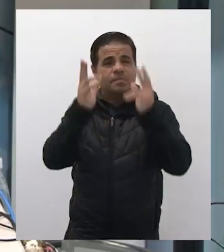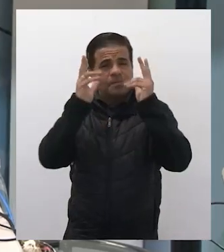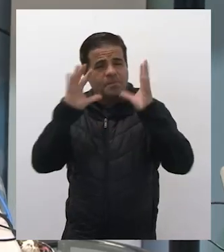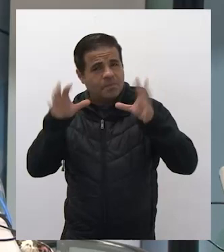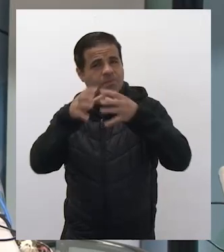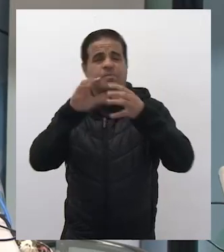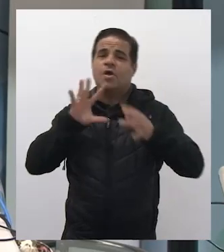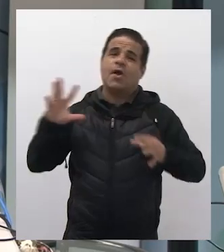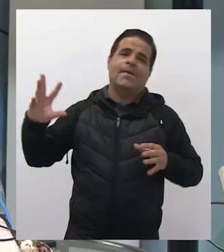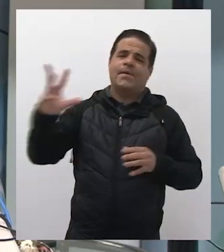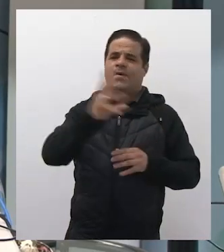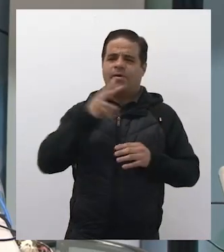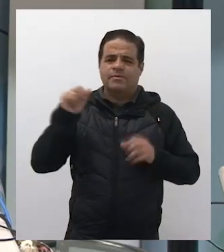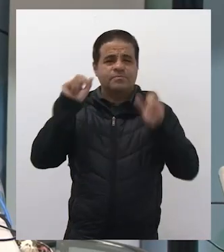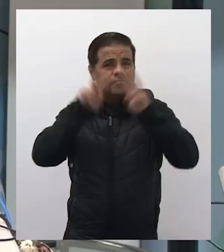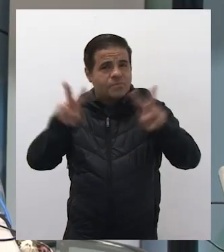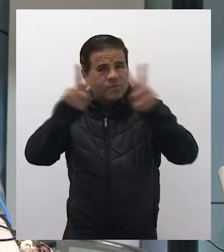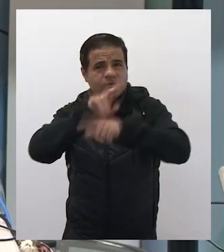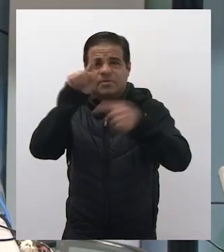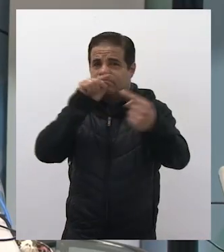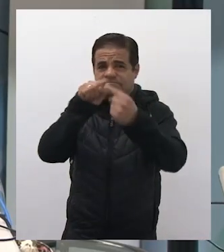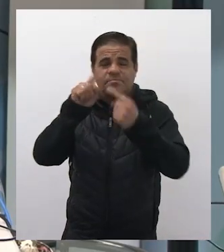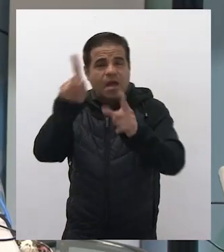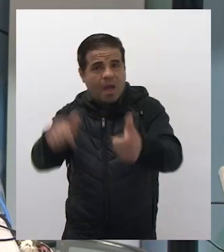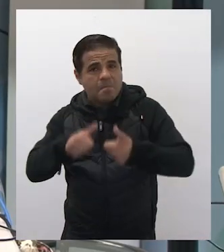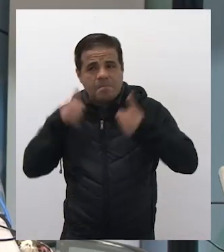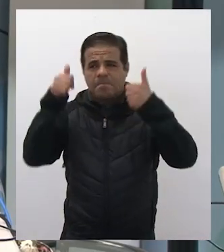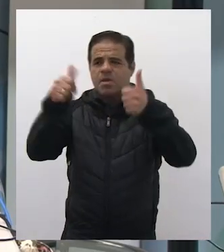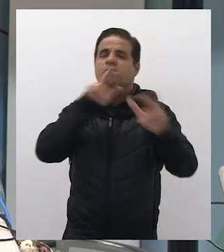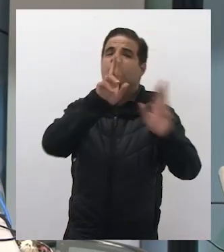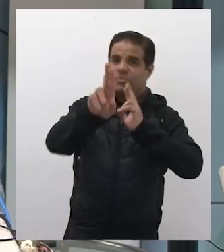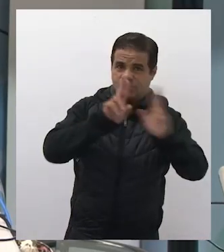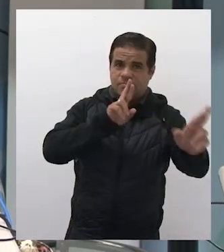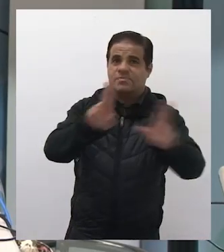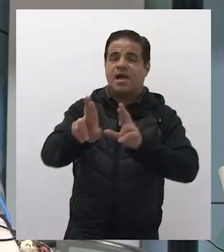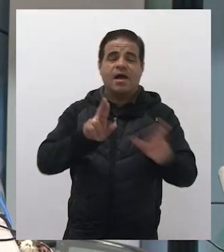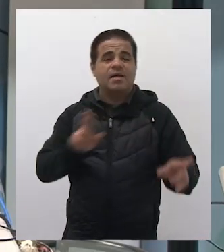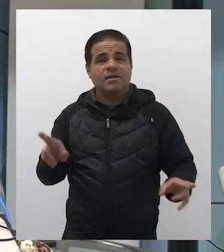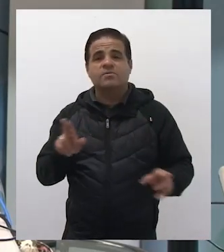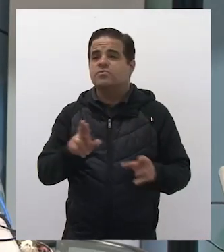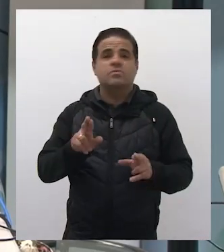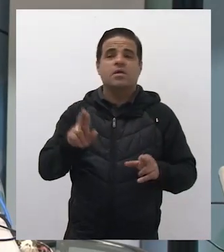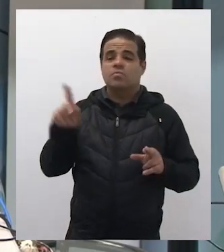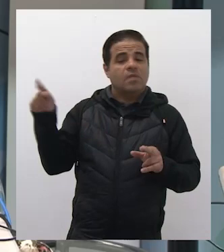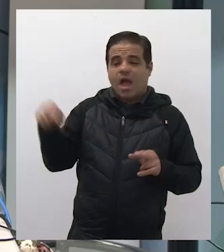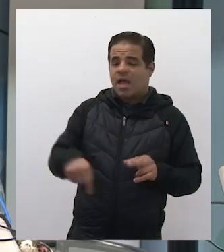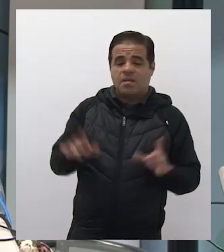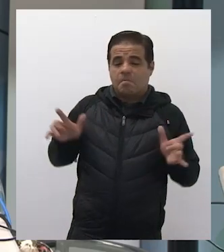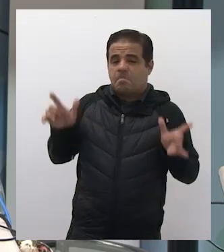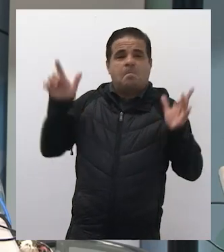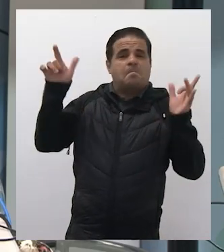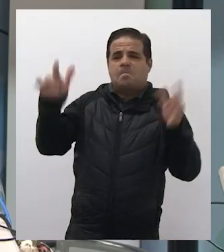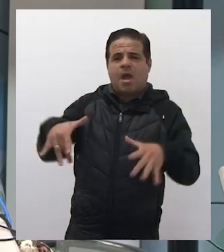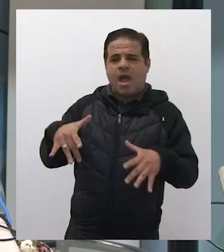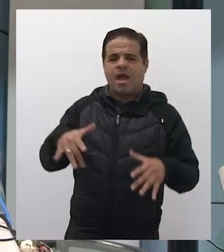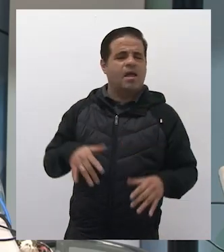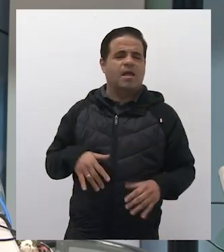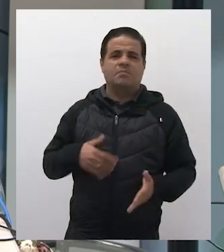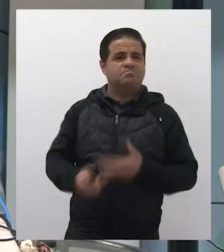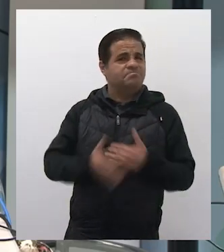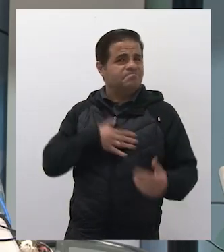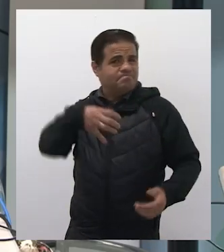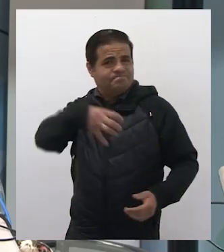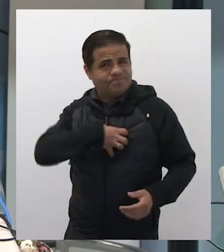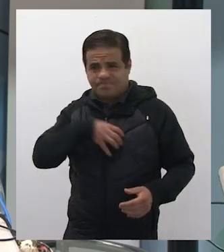a todos, visando sempre a melhoria dos resultados, né? Ele não está aqui jogado à toa, não.